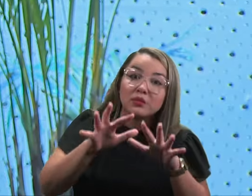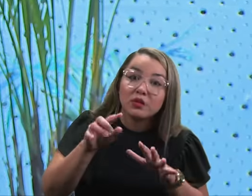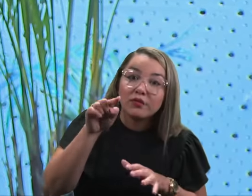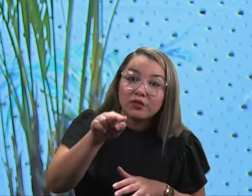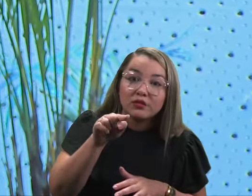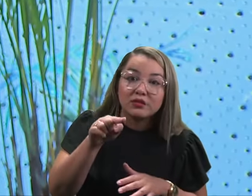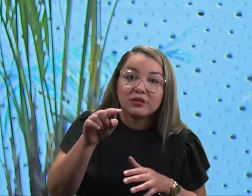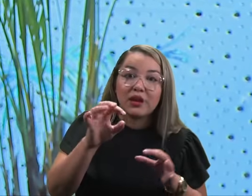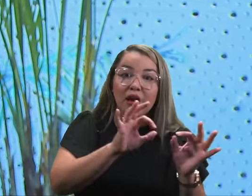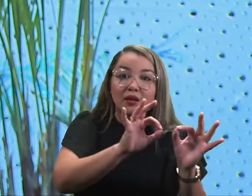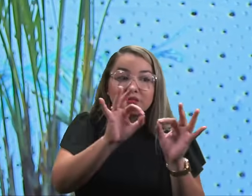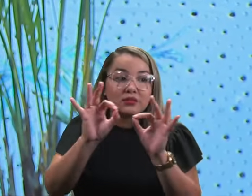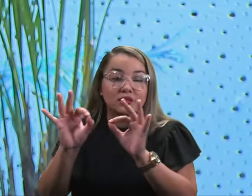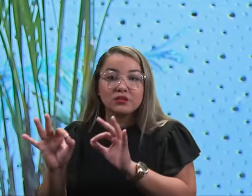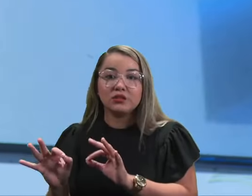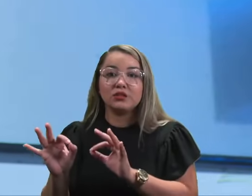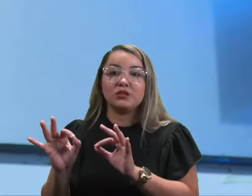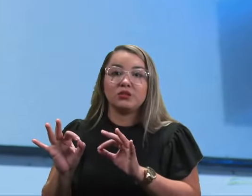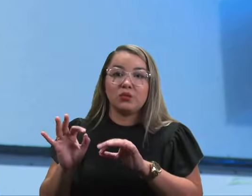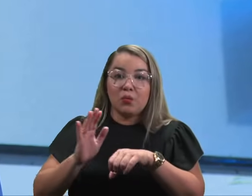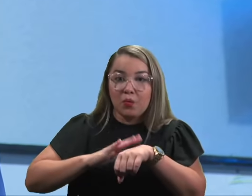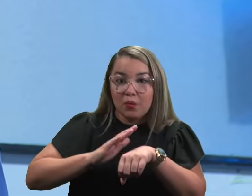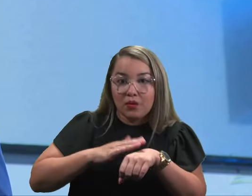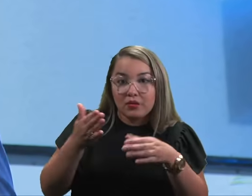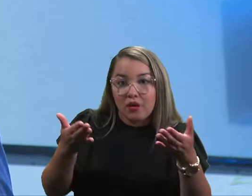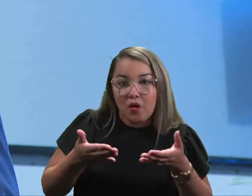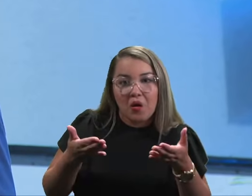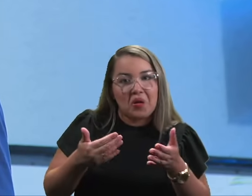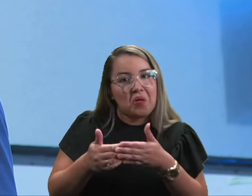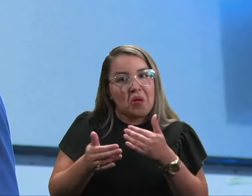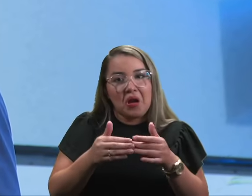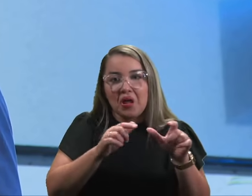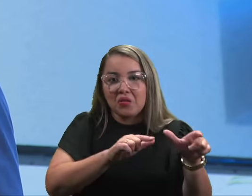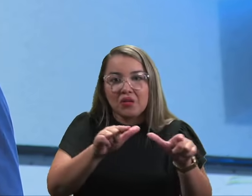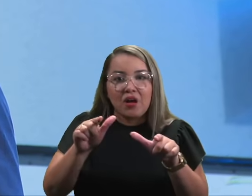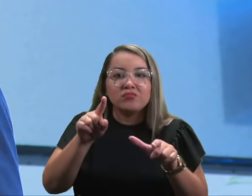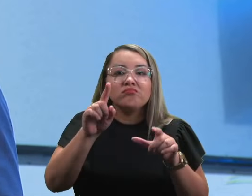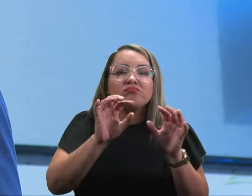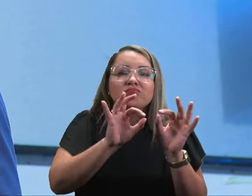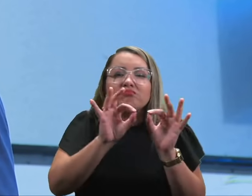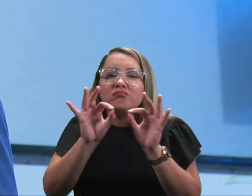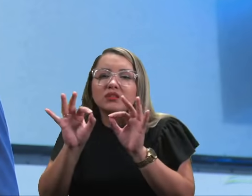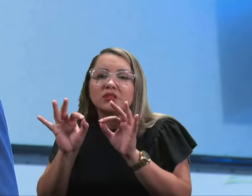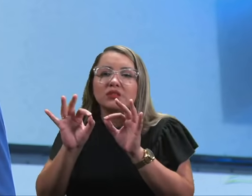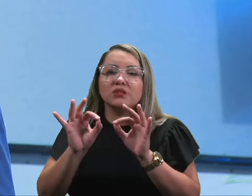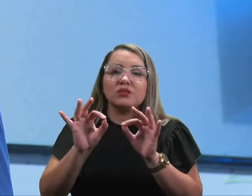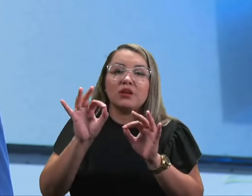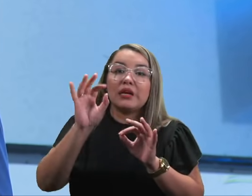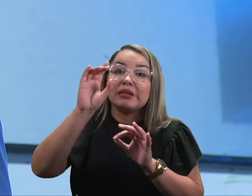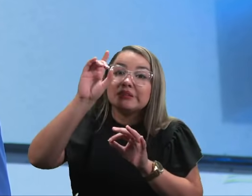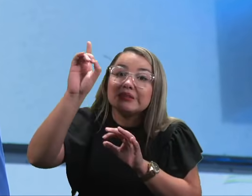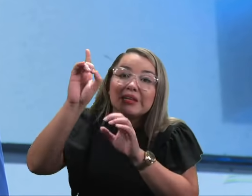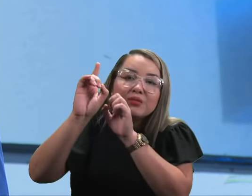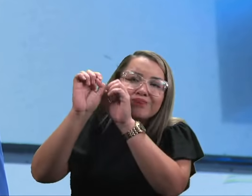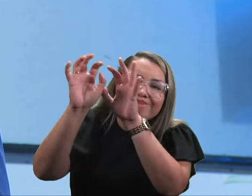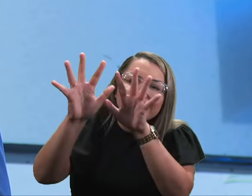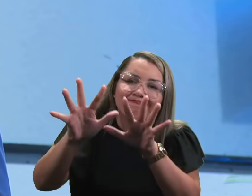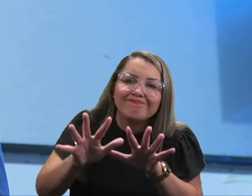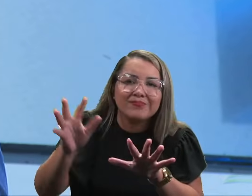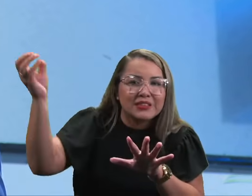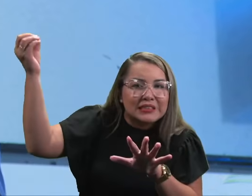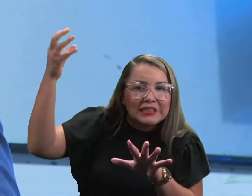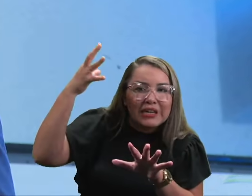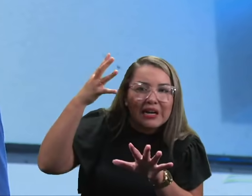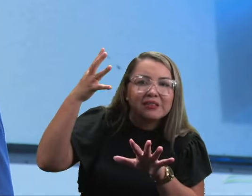que está nos assistindo nesse momento, onde quer que você esteja. Que a graça de Jesus, o amor de Deus, o Pai, a comunhão do